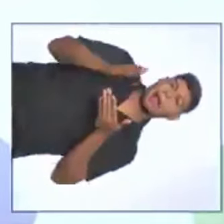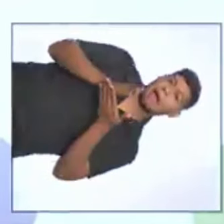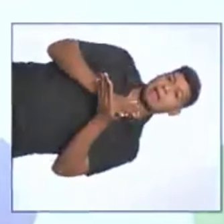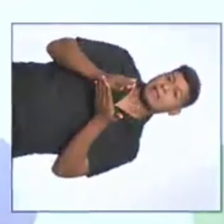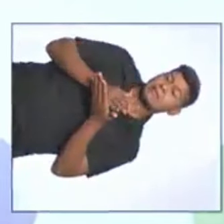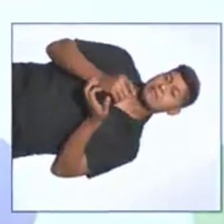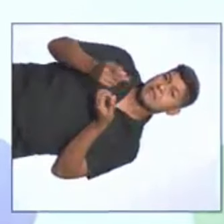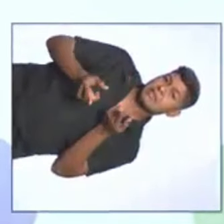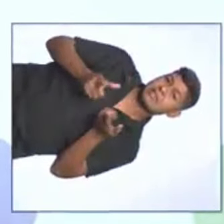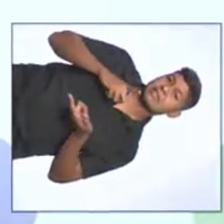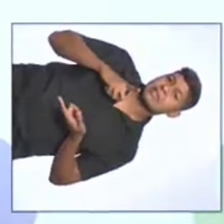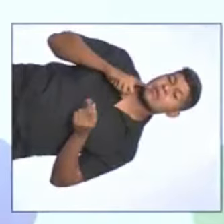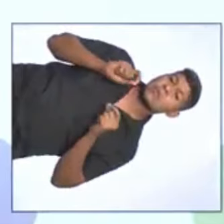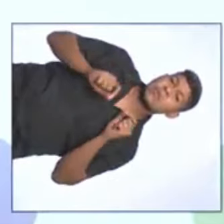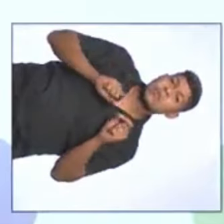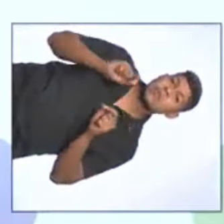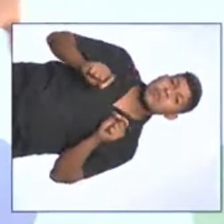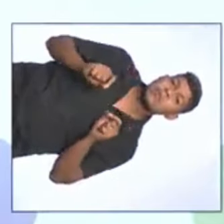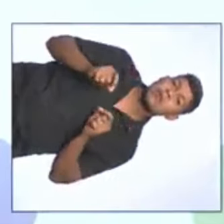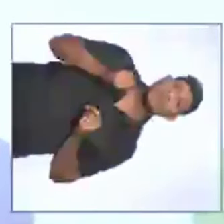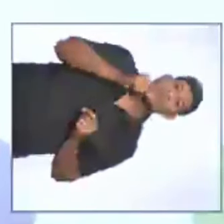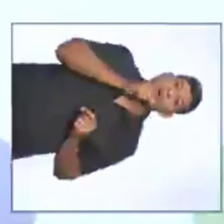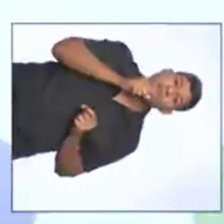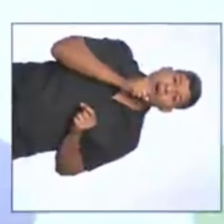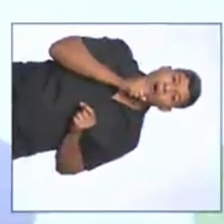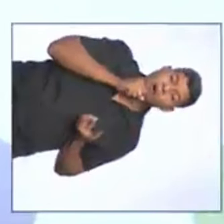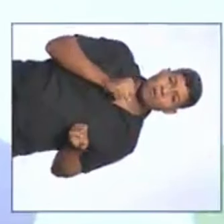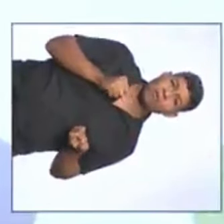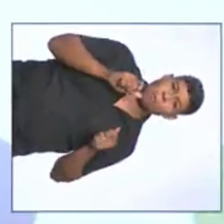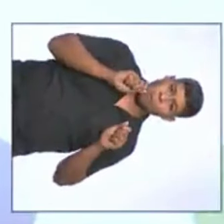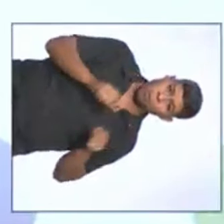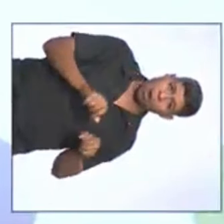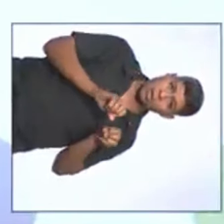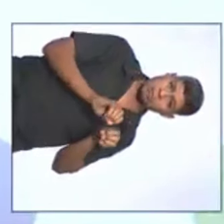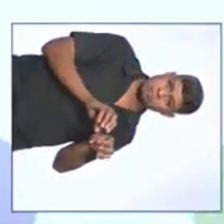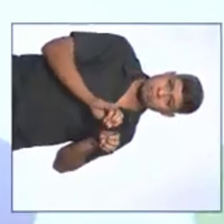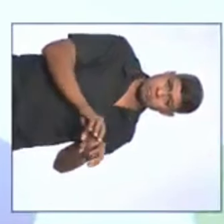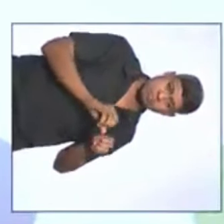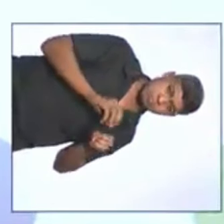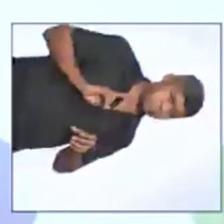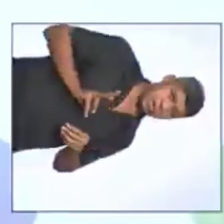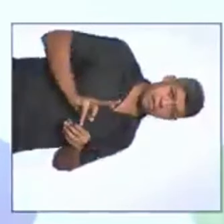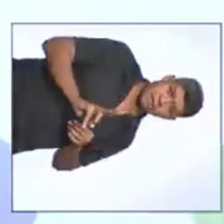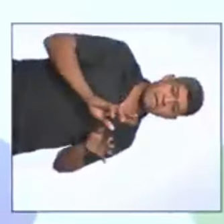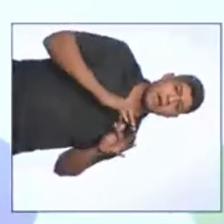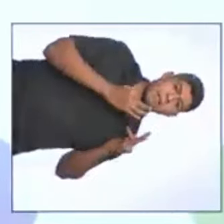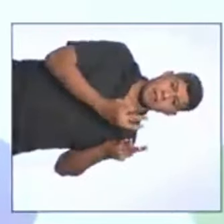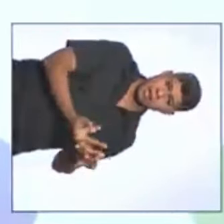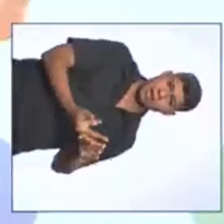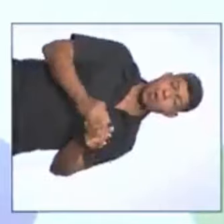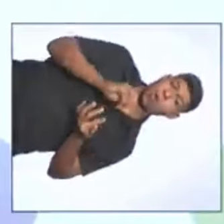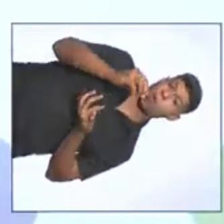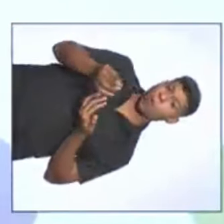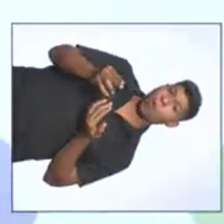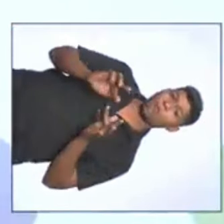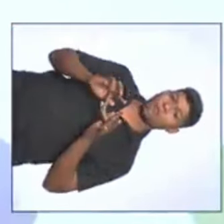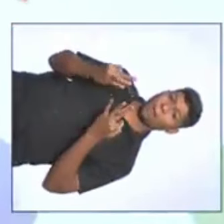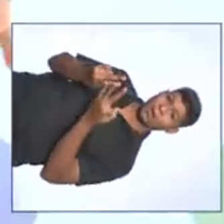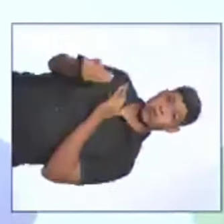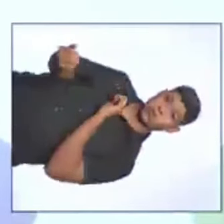os seus avós, que podem ter te criado a vida inteira, então na verdade a sua família são os seus avós, ou são parentes